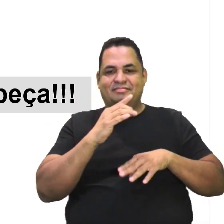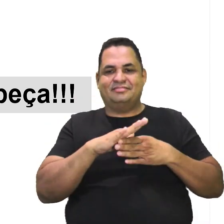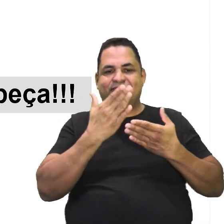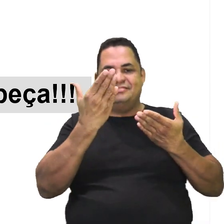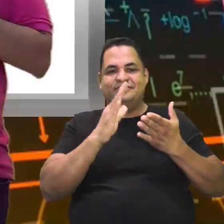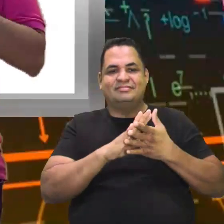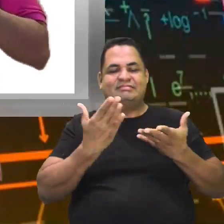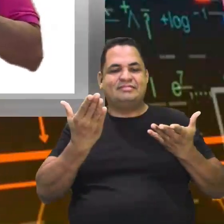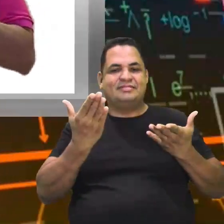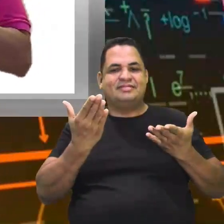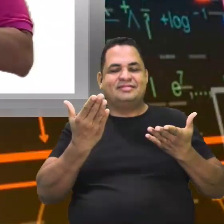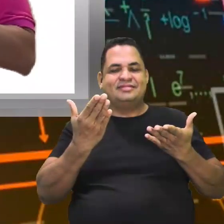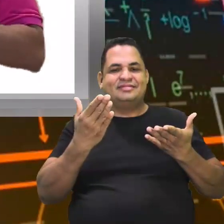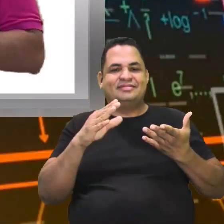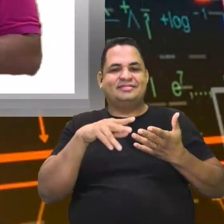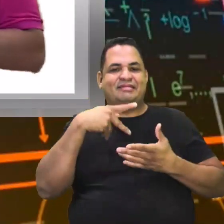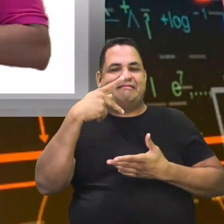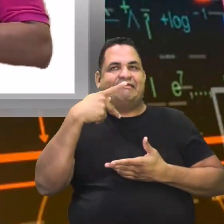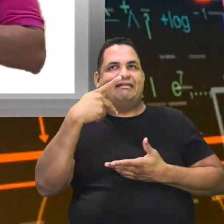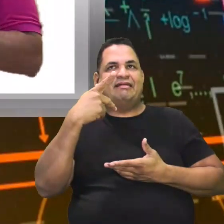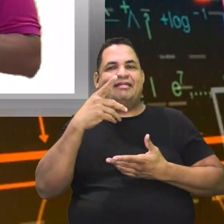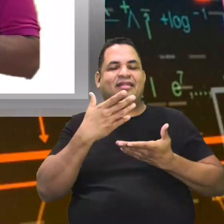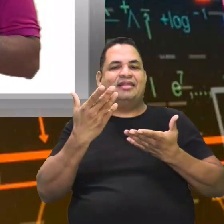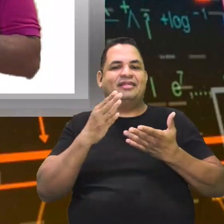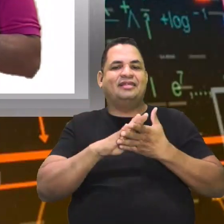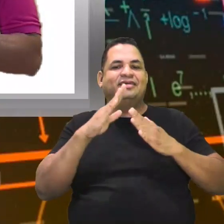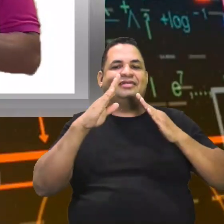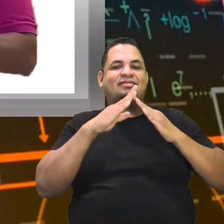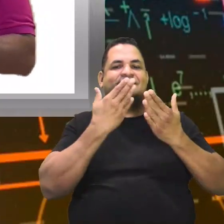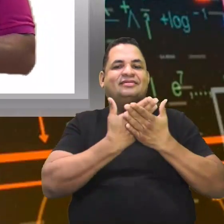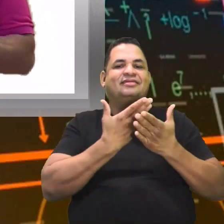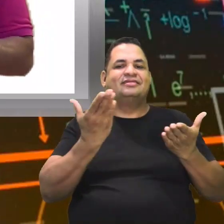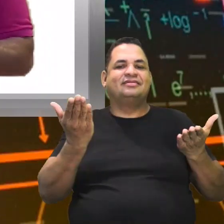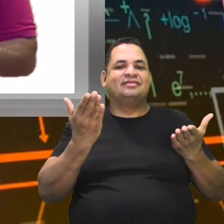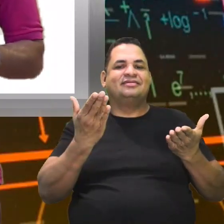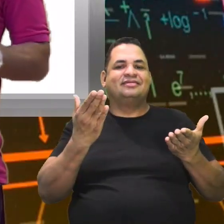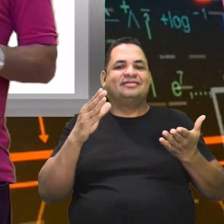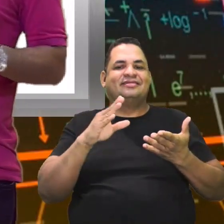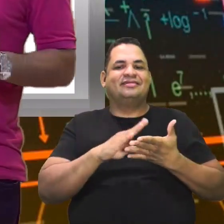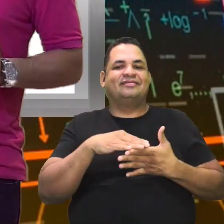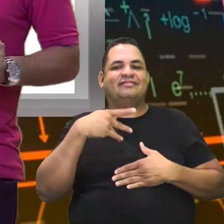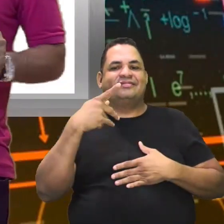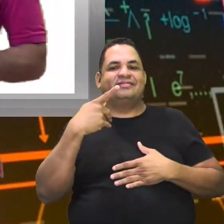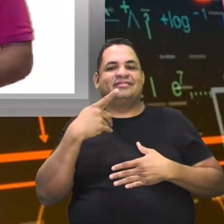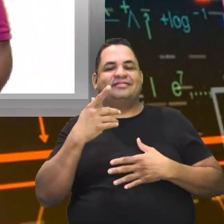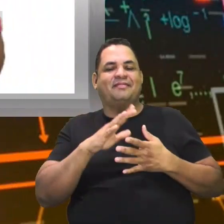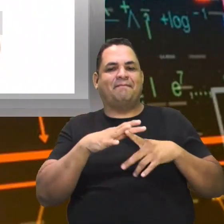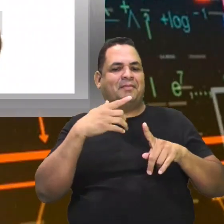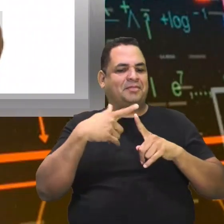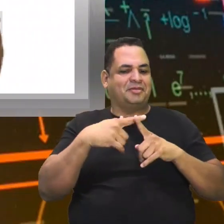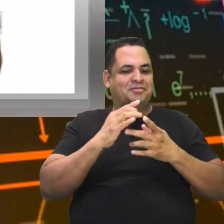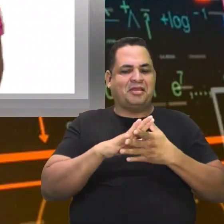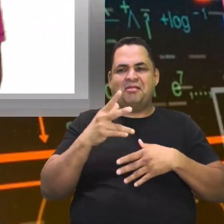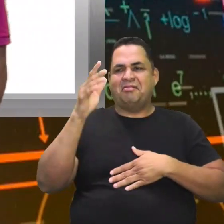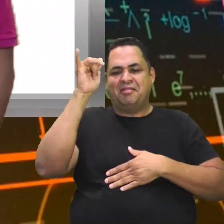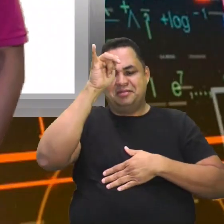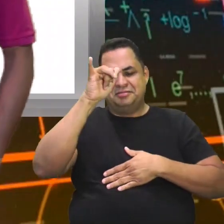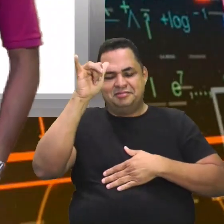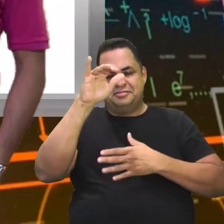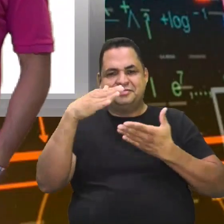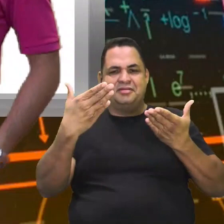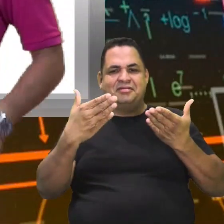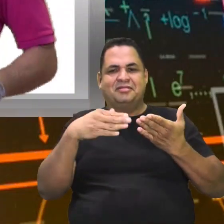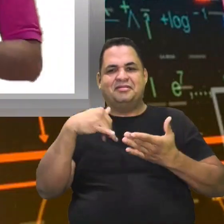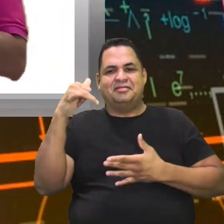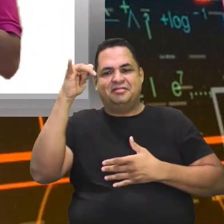você aprontou na escola e aí precisa chamar o pai numa reunião lá, né? E aí você chega e fala assim, não, pai, é porque é o seguinte, olha aí só. Aí você conta uma